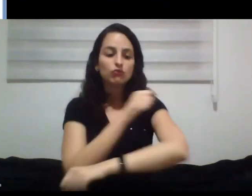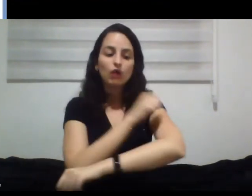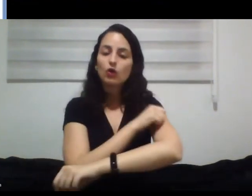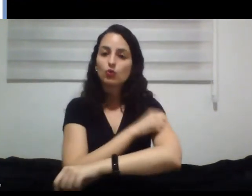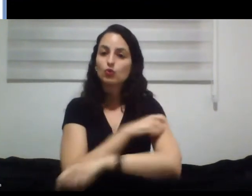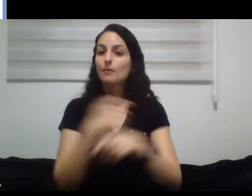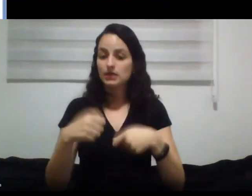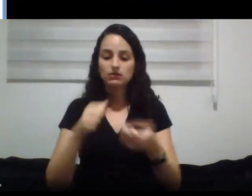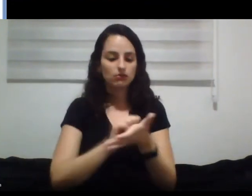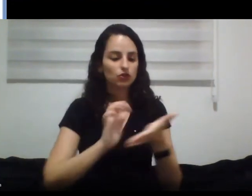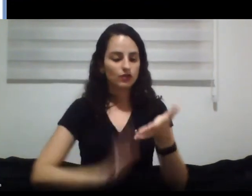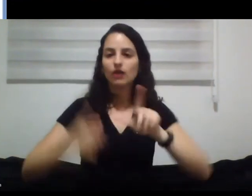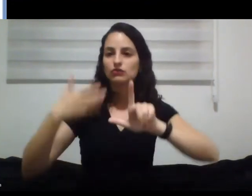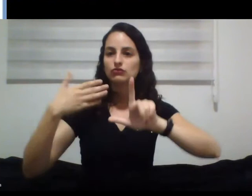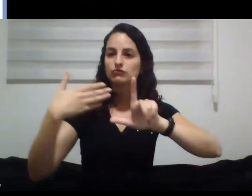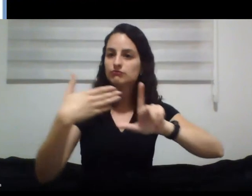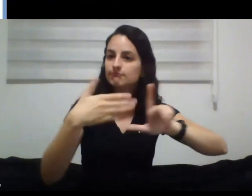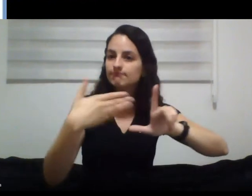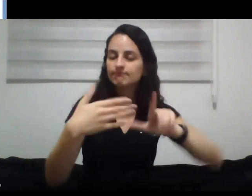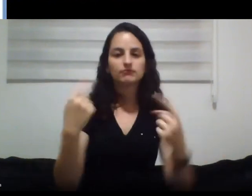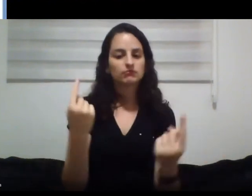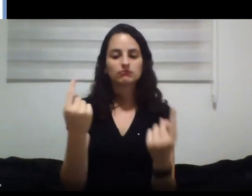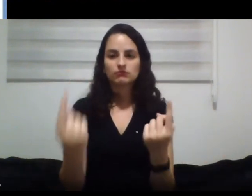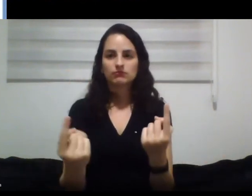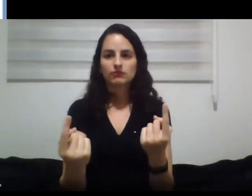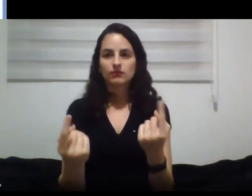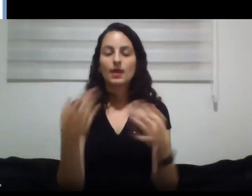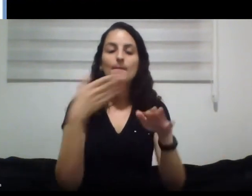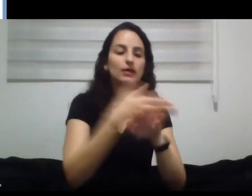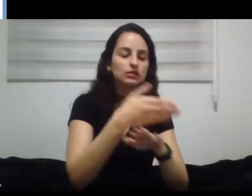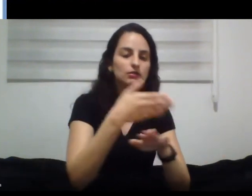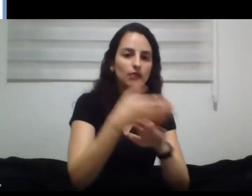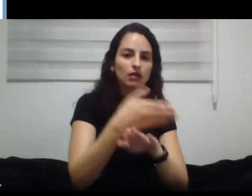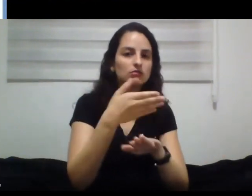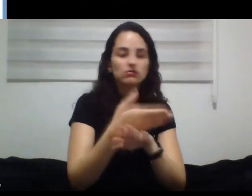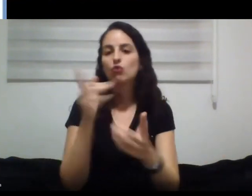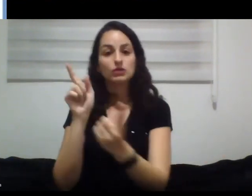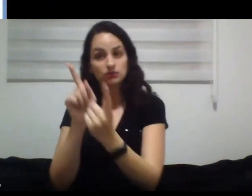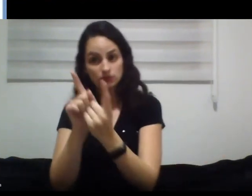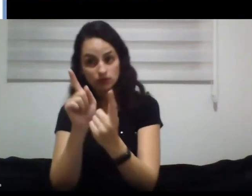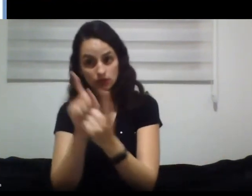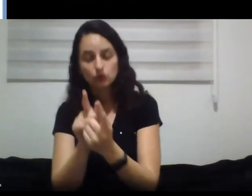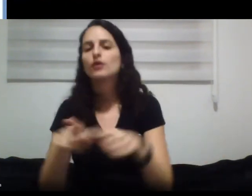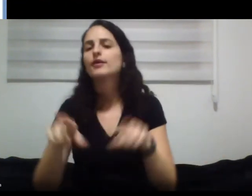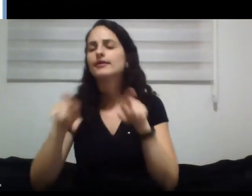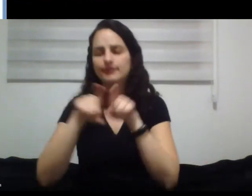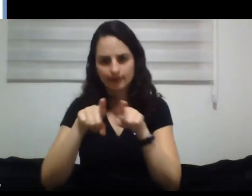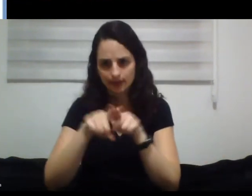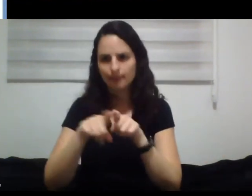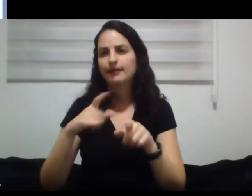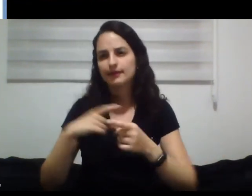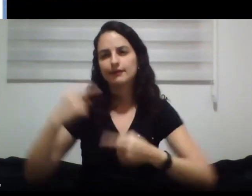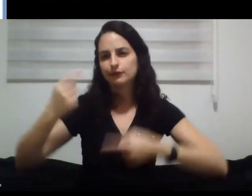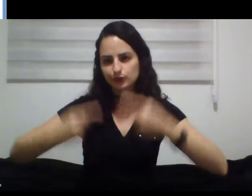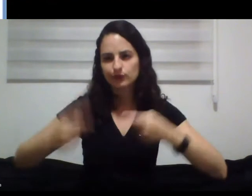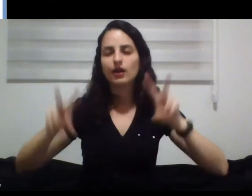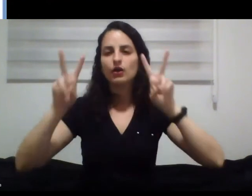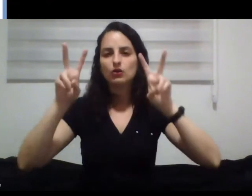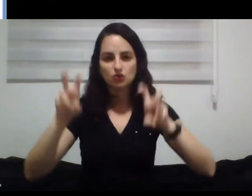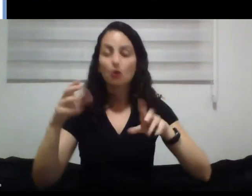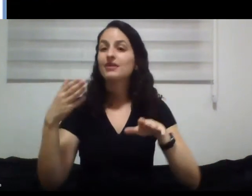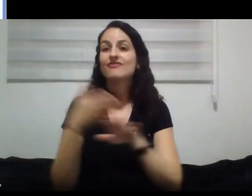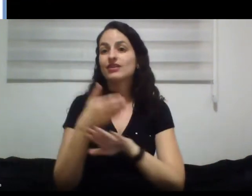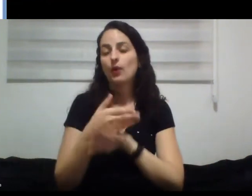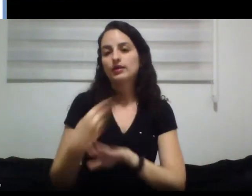Né? Mas o que pode acontecer? Pode gravar e o aluno pode entregar uma síntese do que ele ouviu, ou enfim,